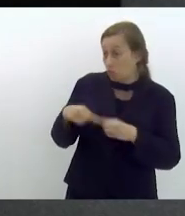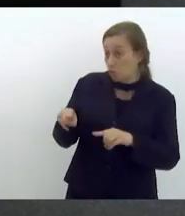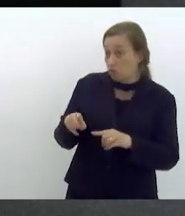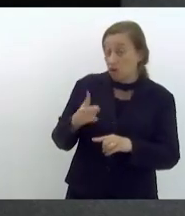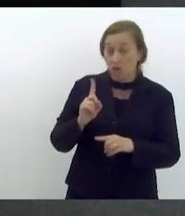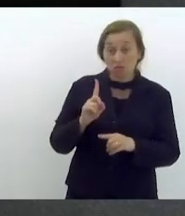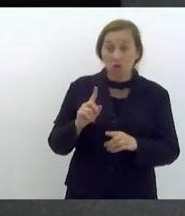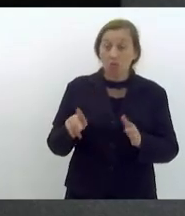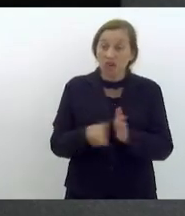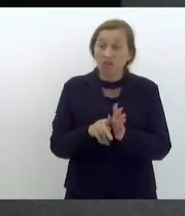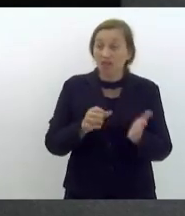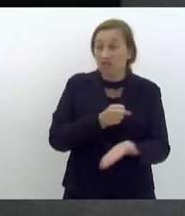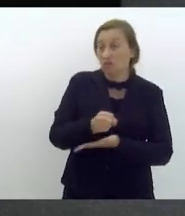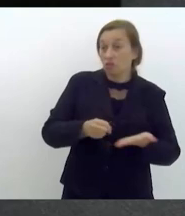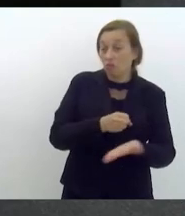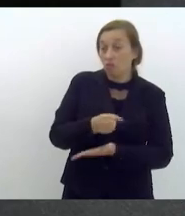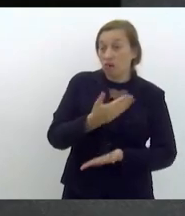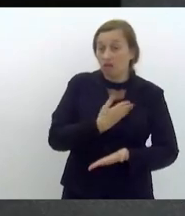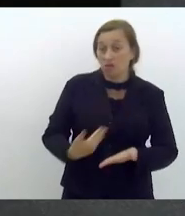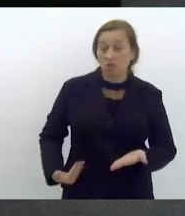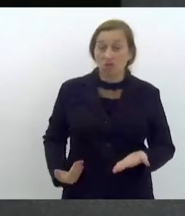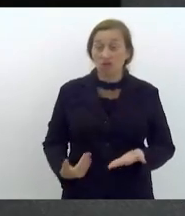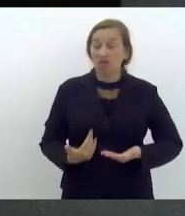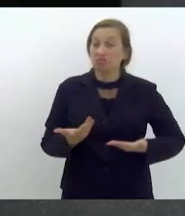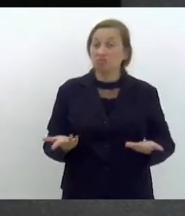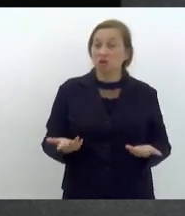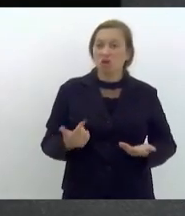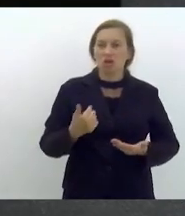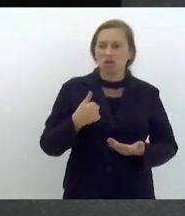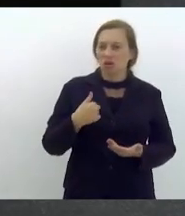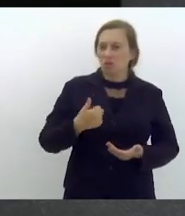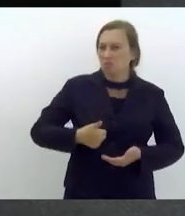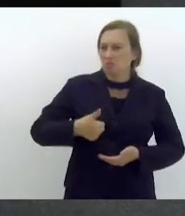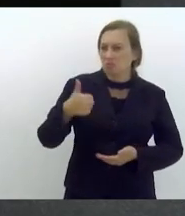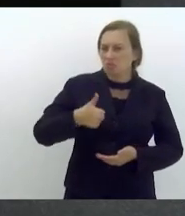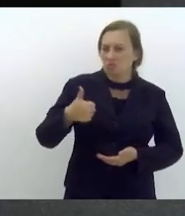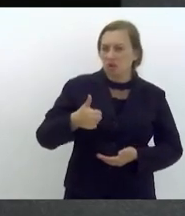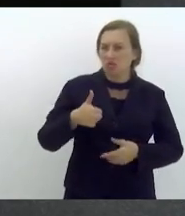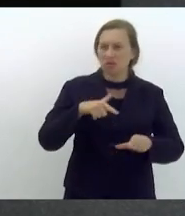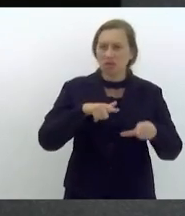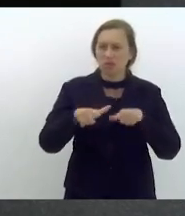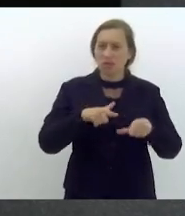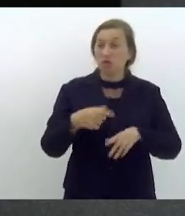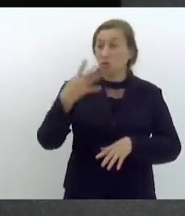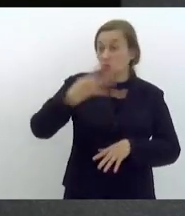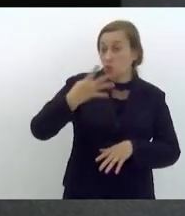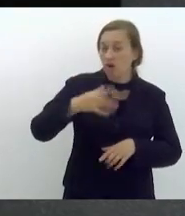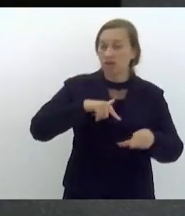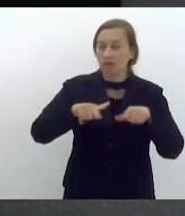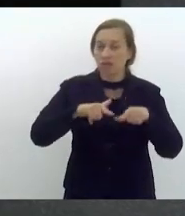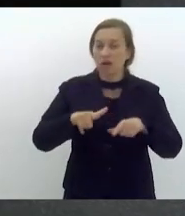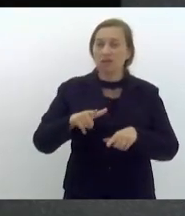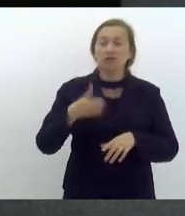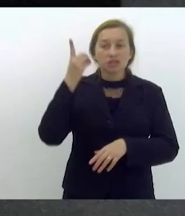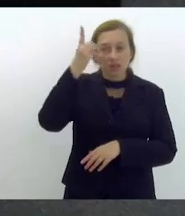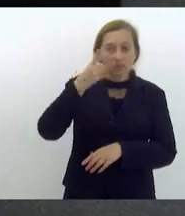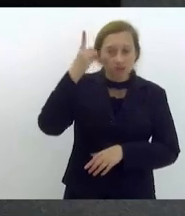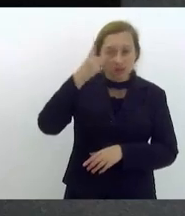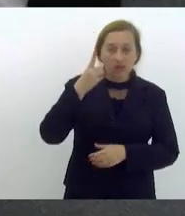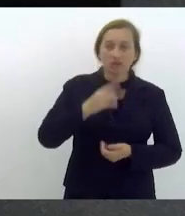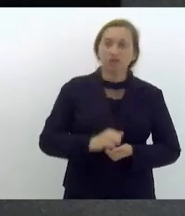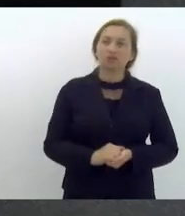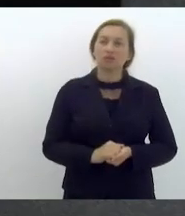sou da base do governo não faço parte da base não tô no primeiro mandato tô no quarto mandato de deputado estadual aqui nessa casa